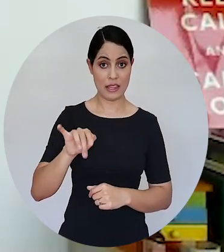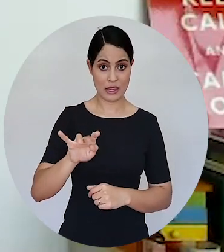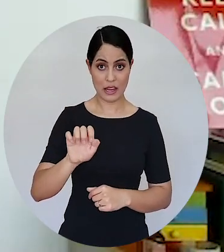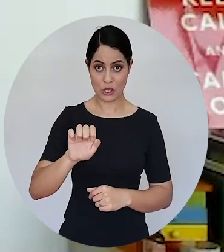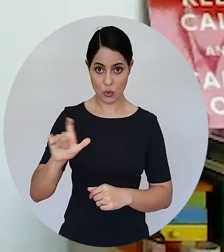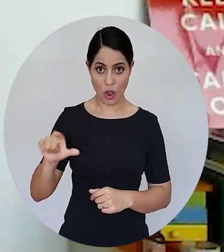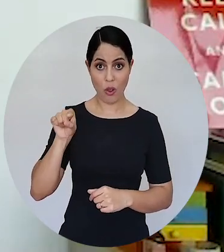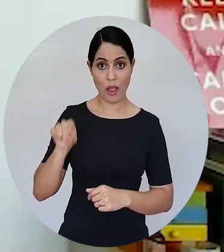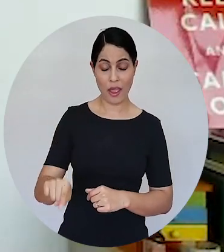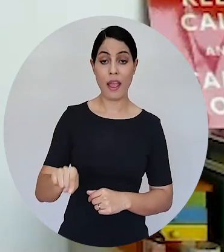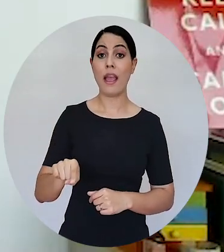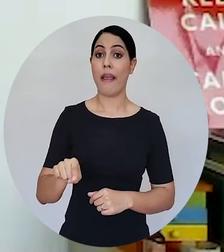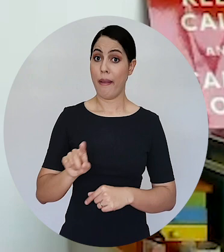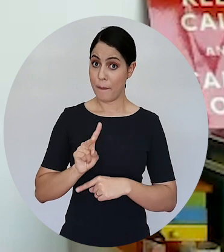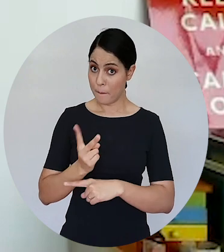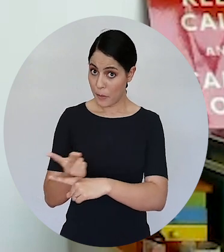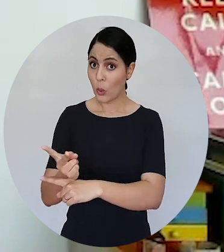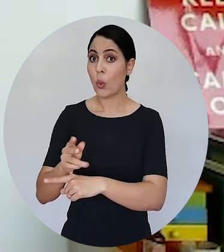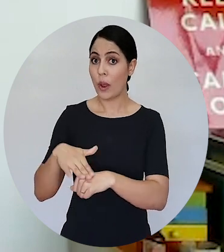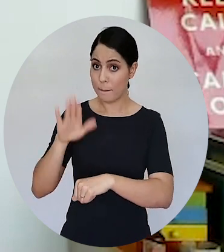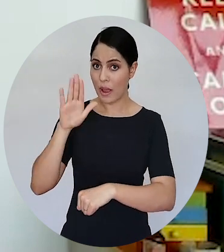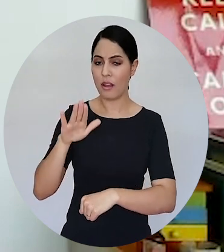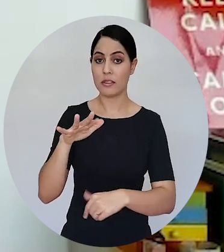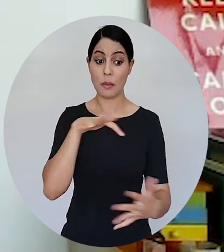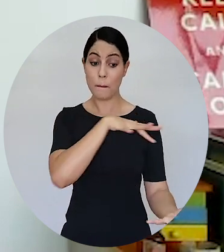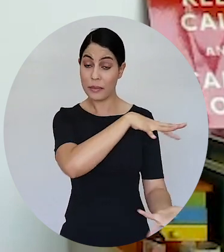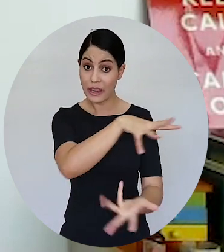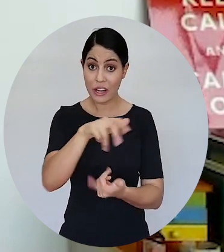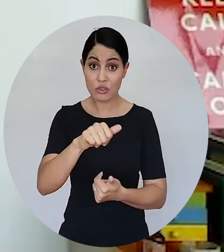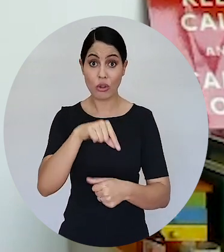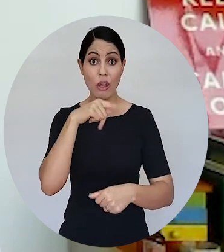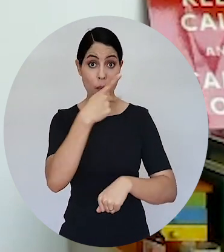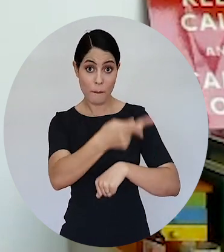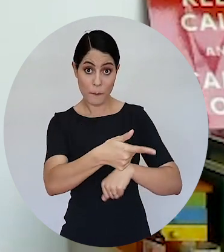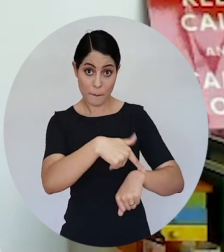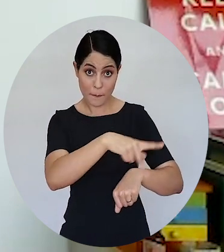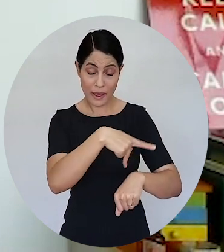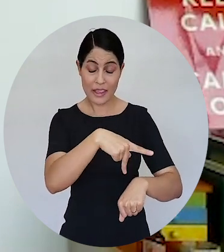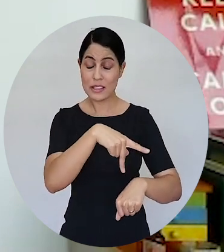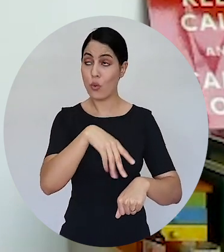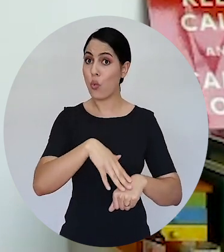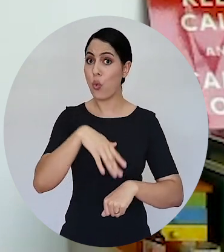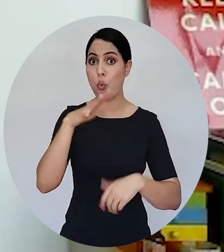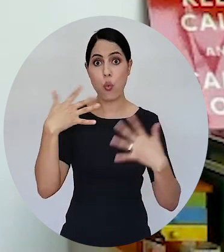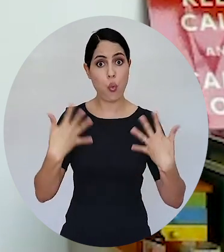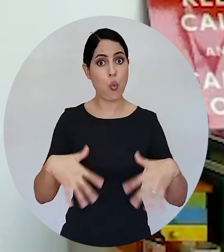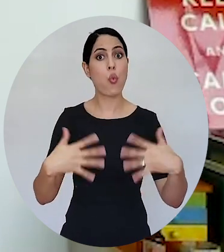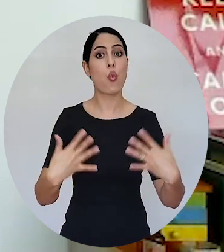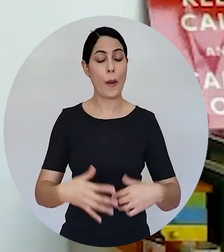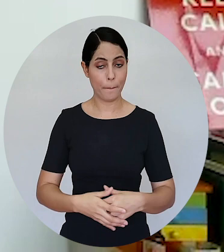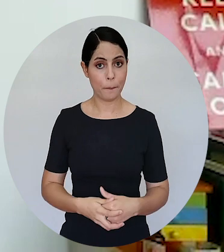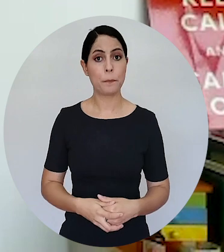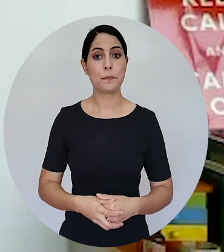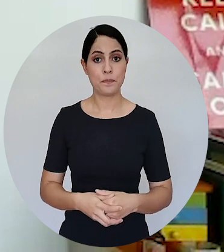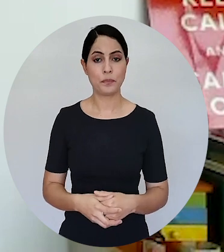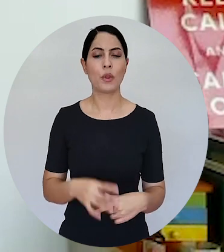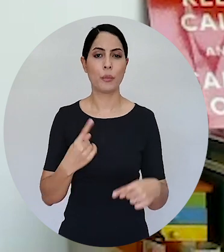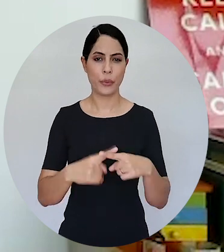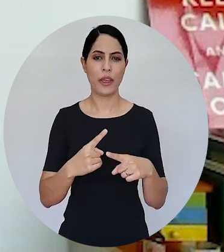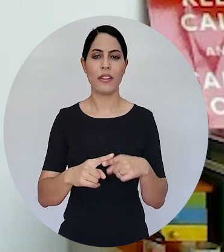é muito procurada, internacionalmente, então, nem se fala, tanto que existe uma câmara